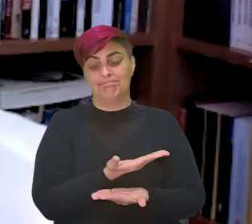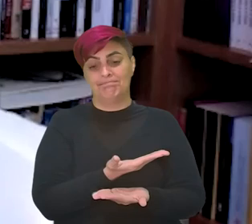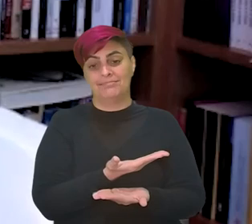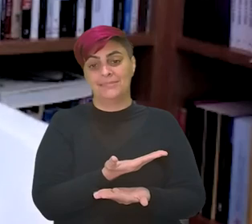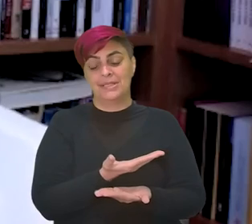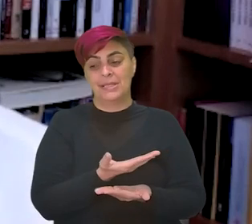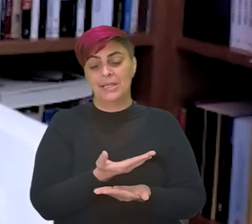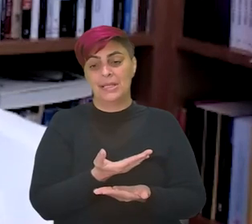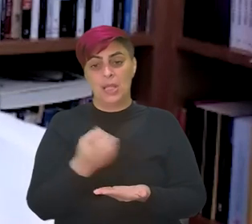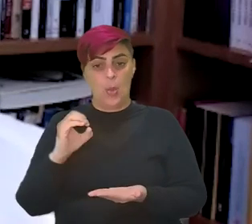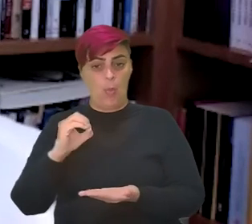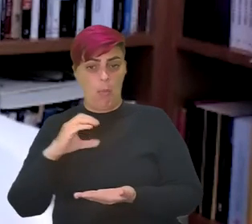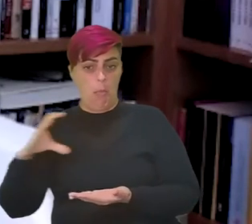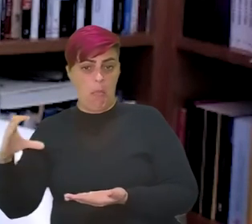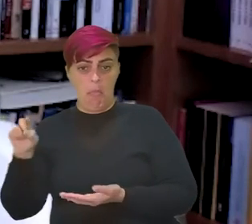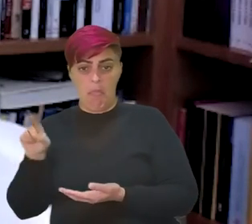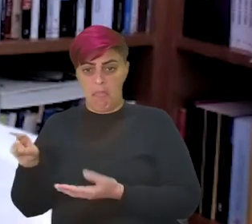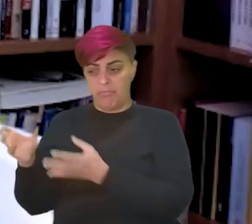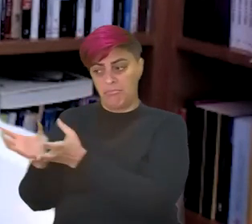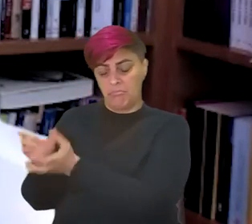O senso comum ocidental